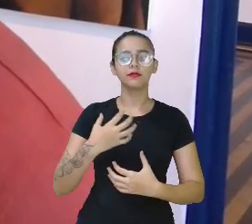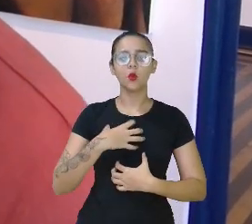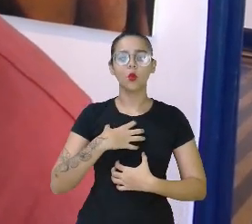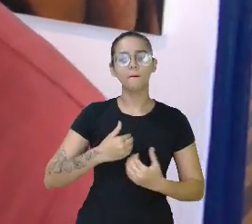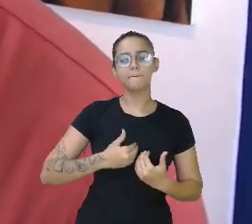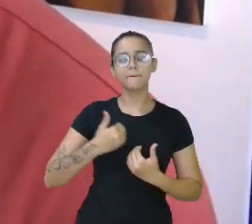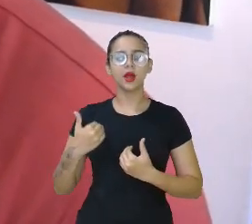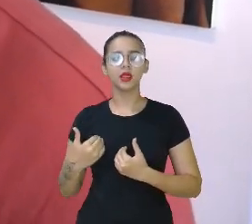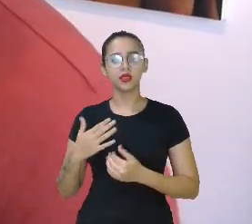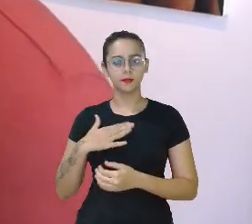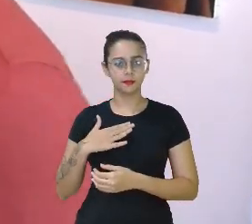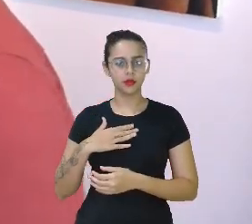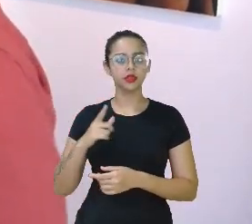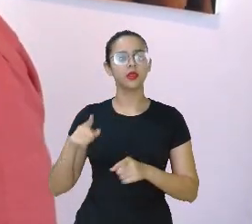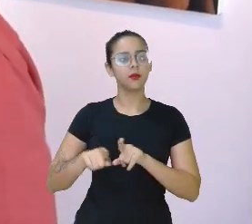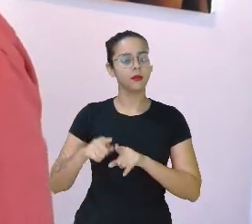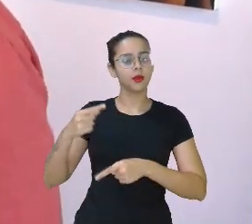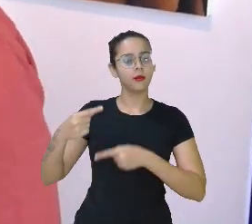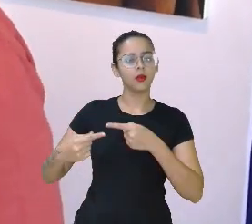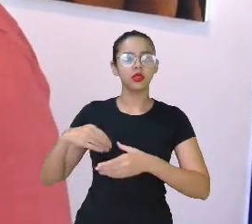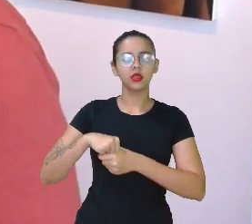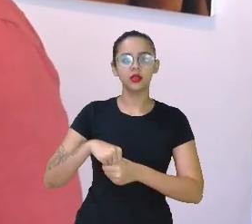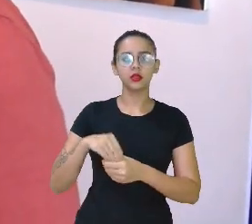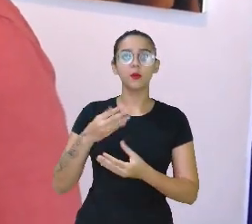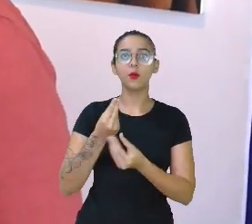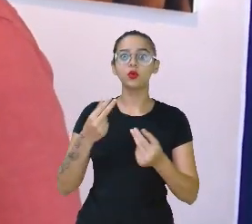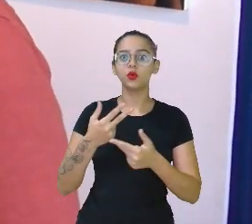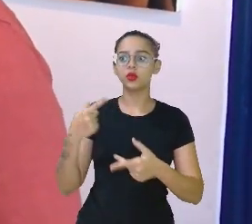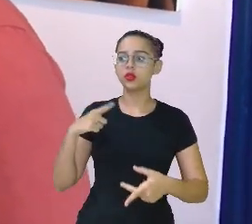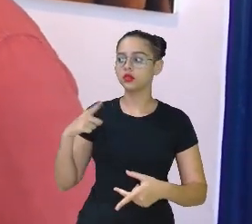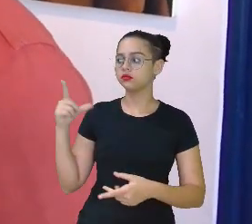ato político. Muita coisa que tem aqui,